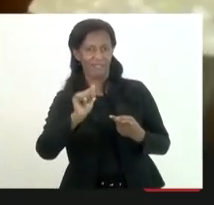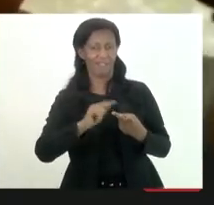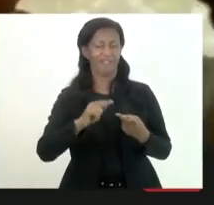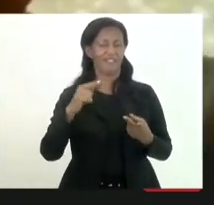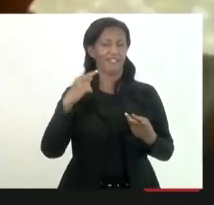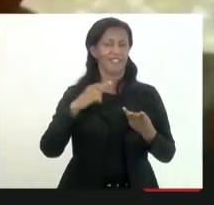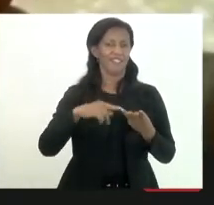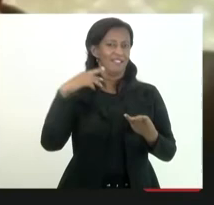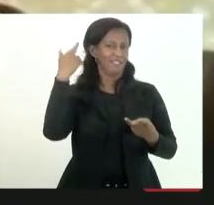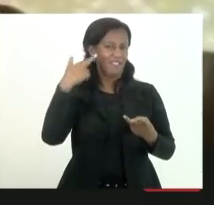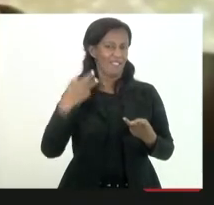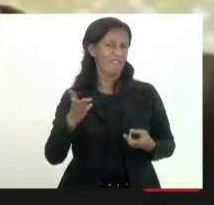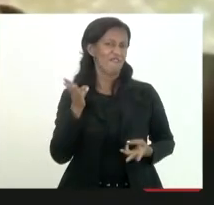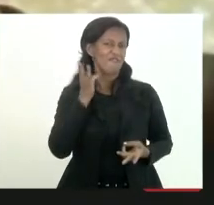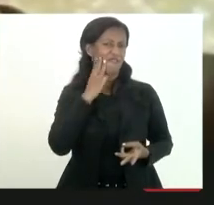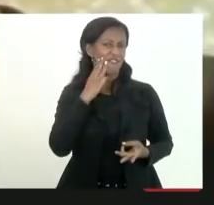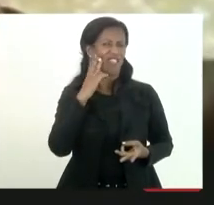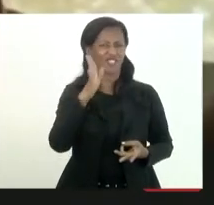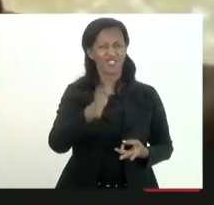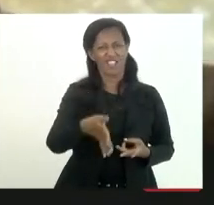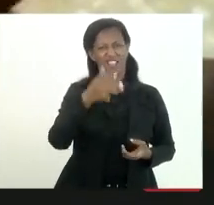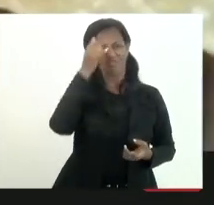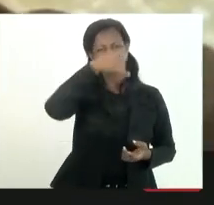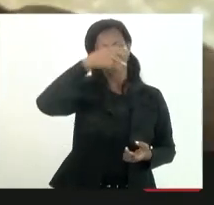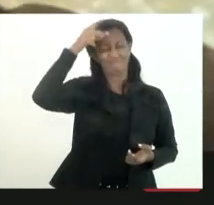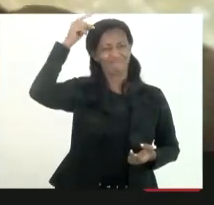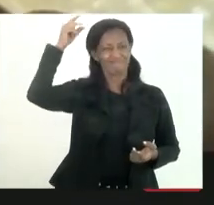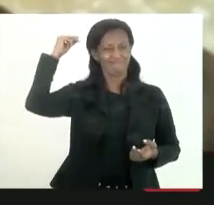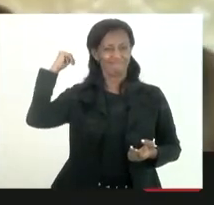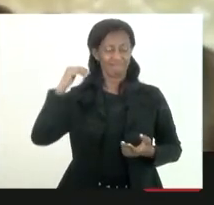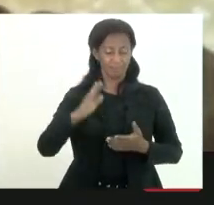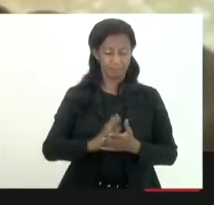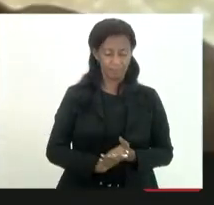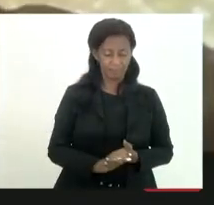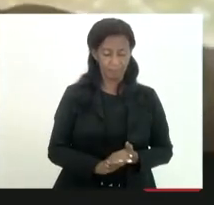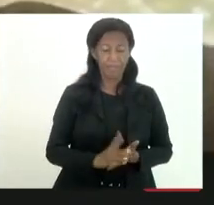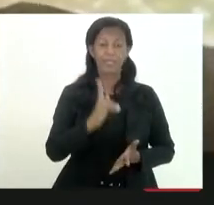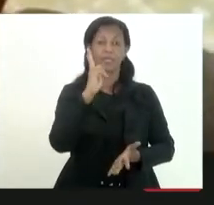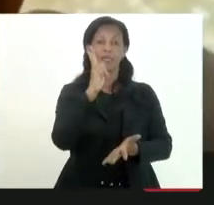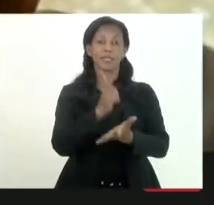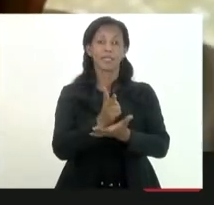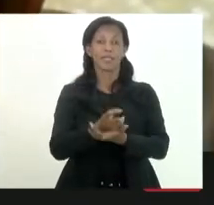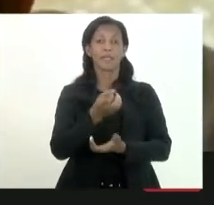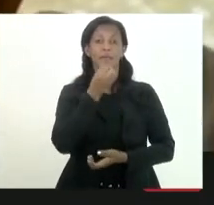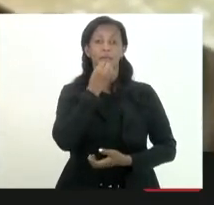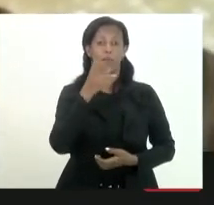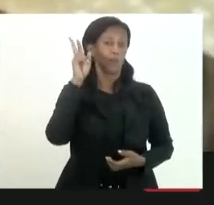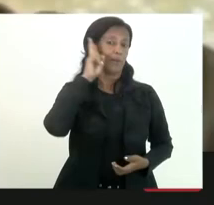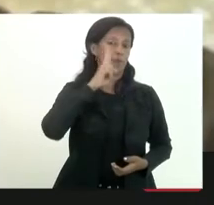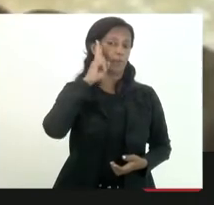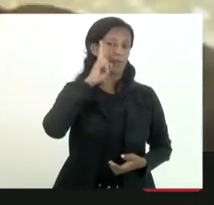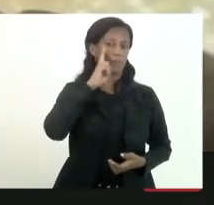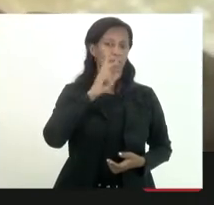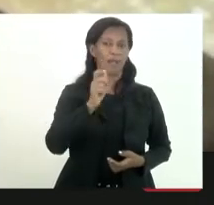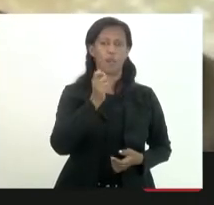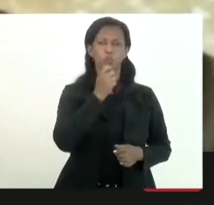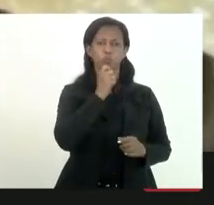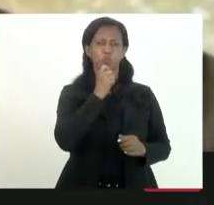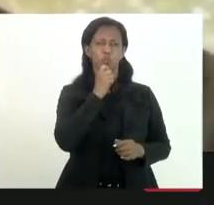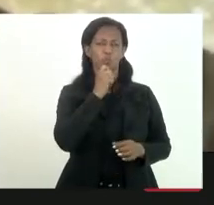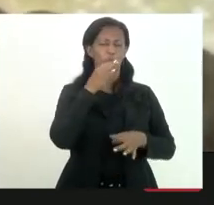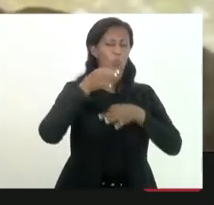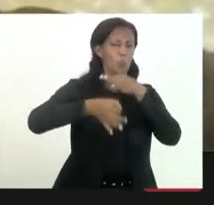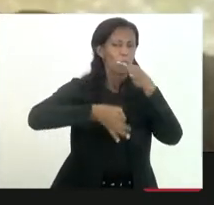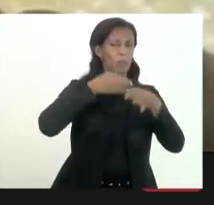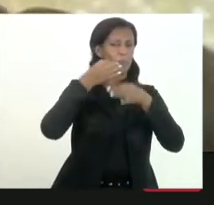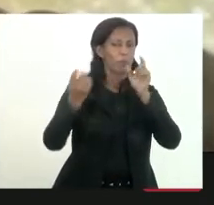né? Valdec já é nosso companheiro mais antigo, né, Valdec? Mas é sempre bom lembrar, porque para não haver uma distorção de